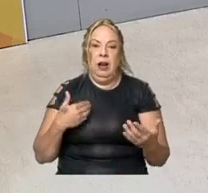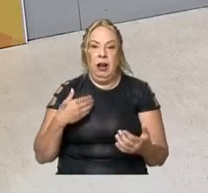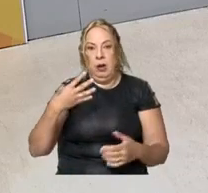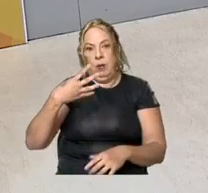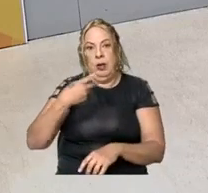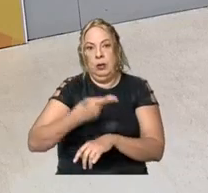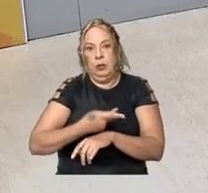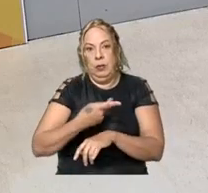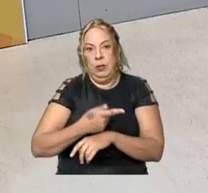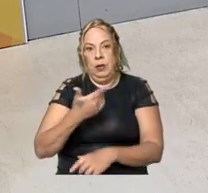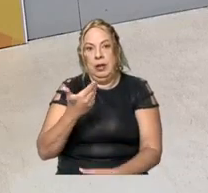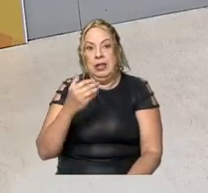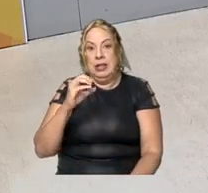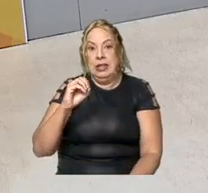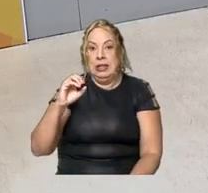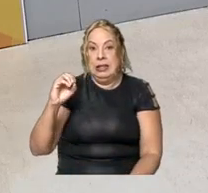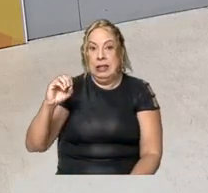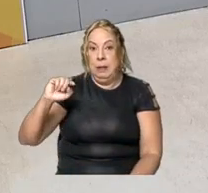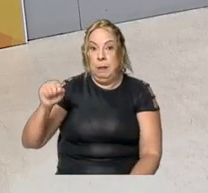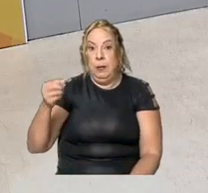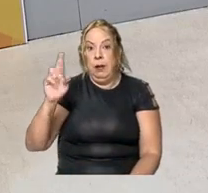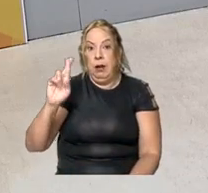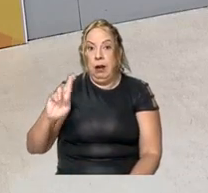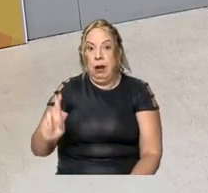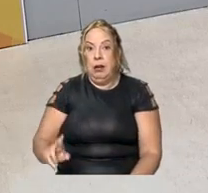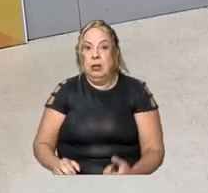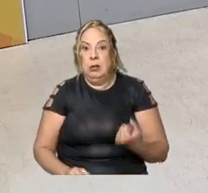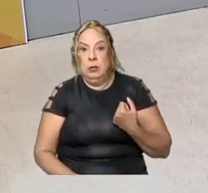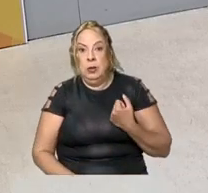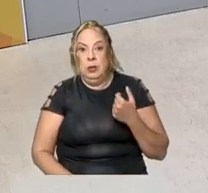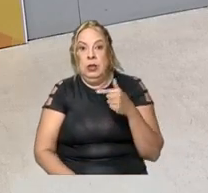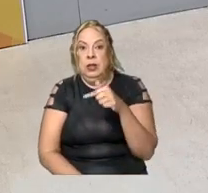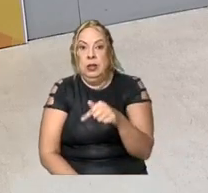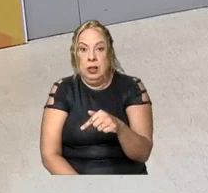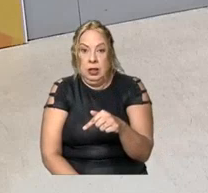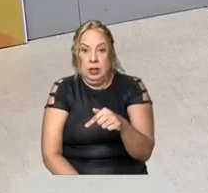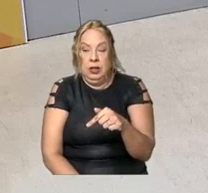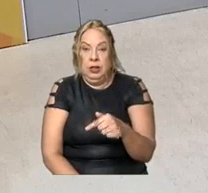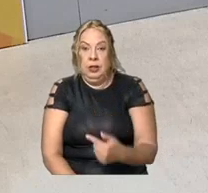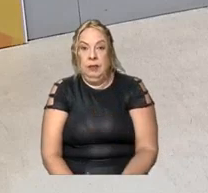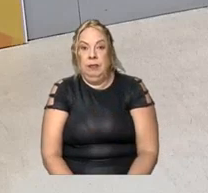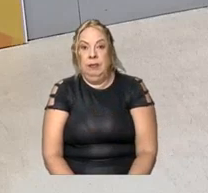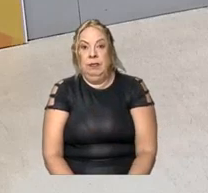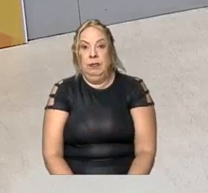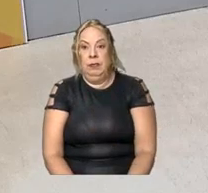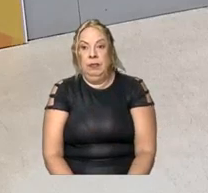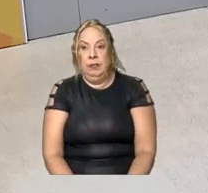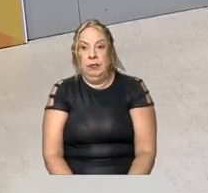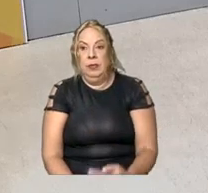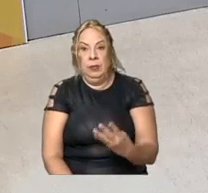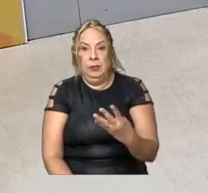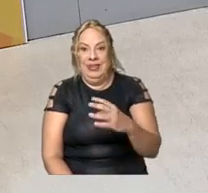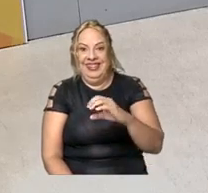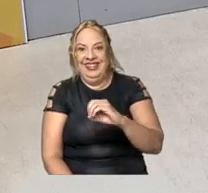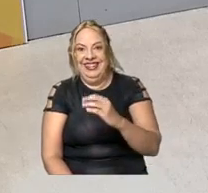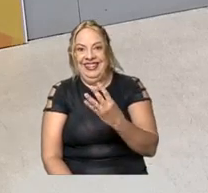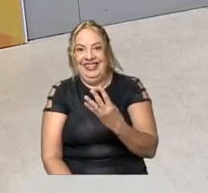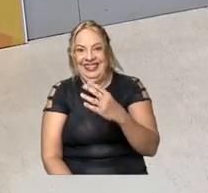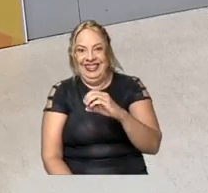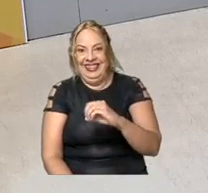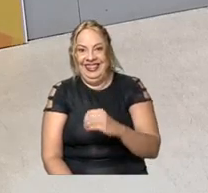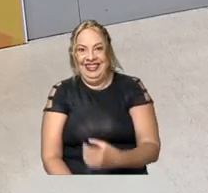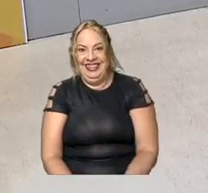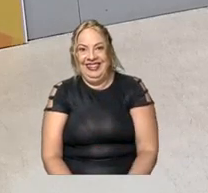é bom demais. Marque aí número 7, 7, 7 é a bolinha, número 7. Sobe também número 40,